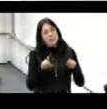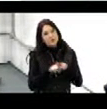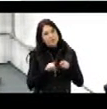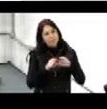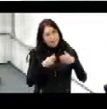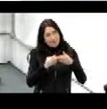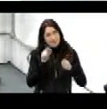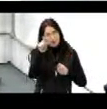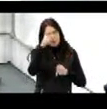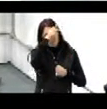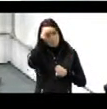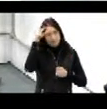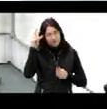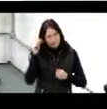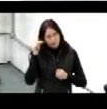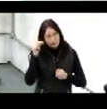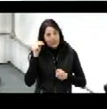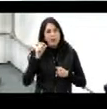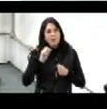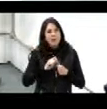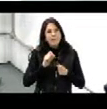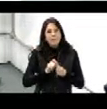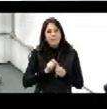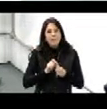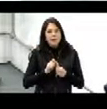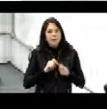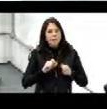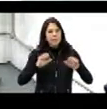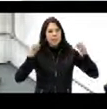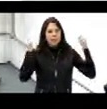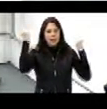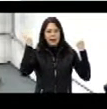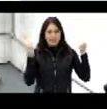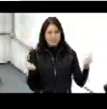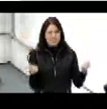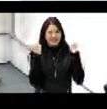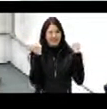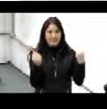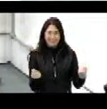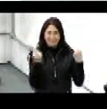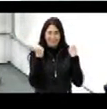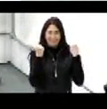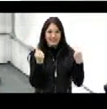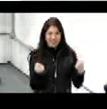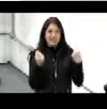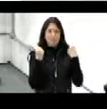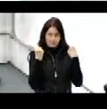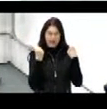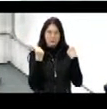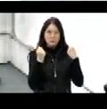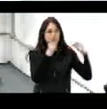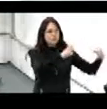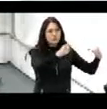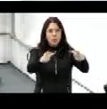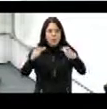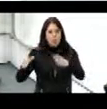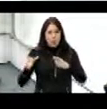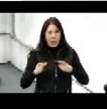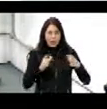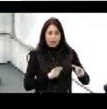Executivo equipamentos de treinamento funcional. Nós vemos pela cidade há muito tempo as academias, vereador Alex,